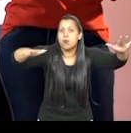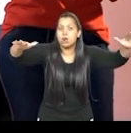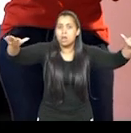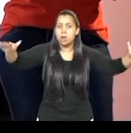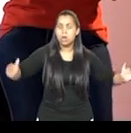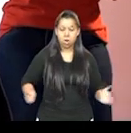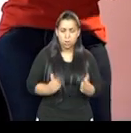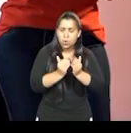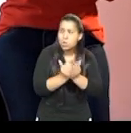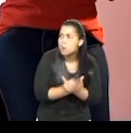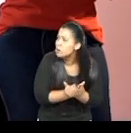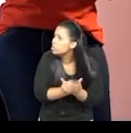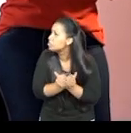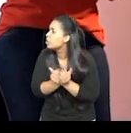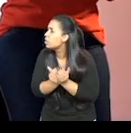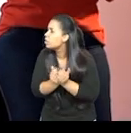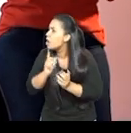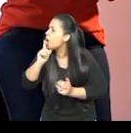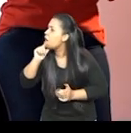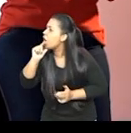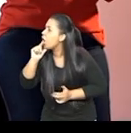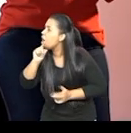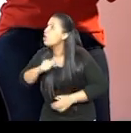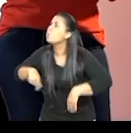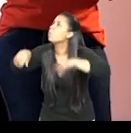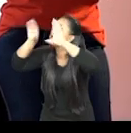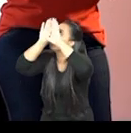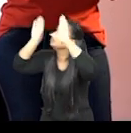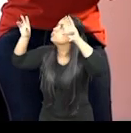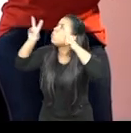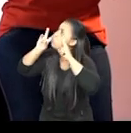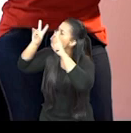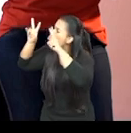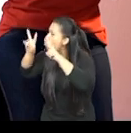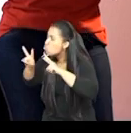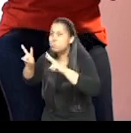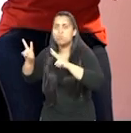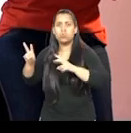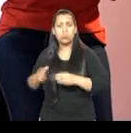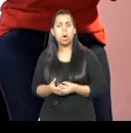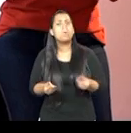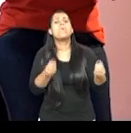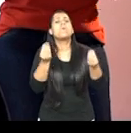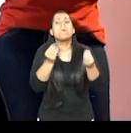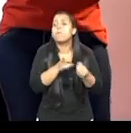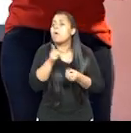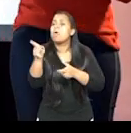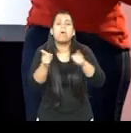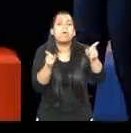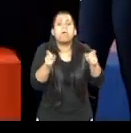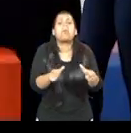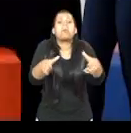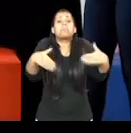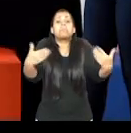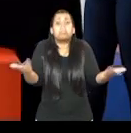viam água e céu. Então, como será que eles se orientavam? Como sabiam para qual direção ir?